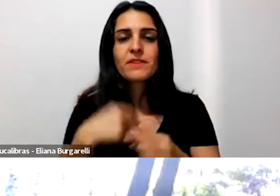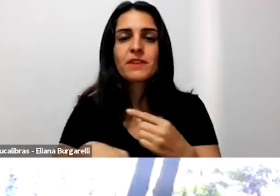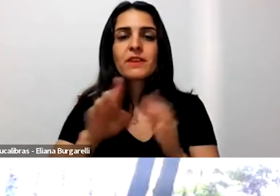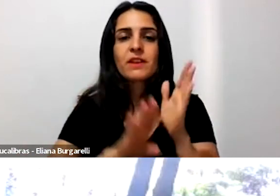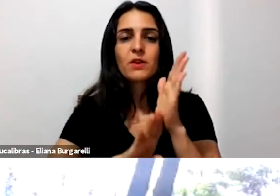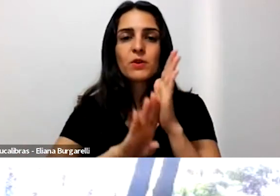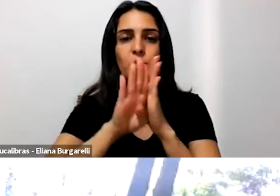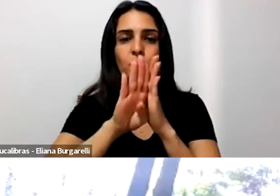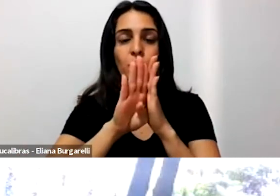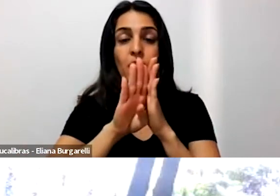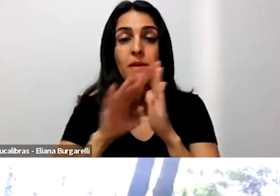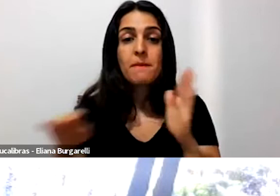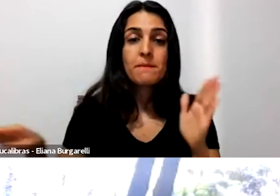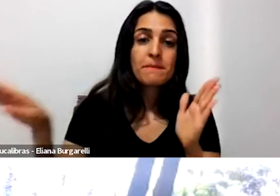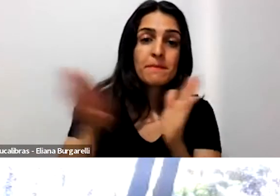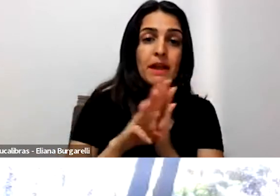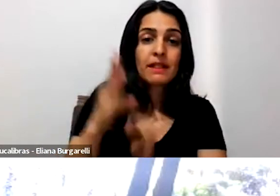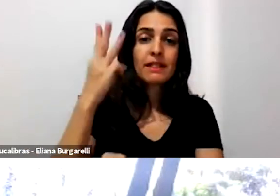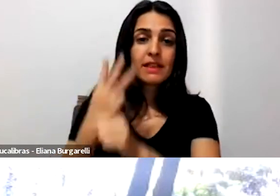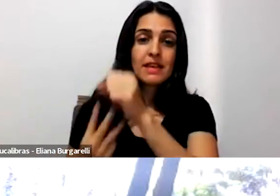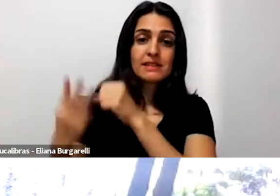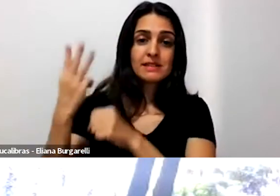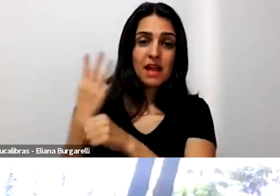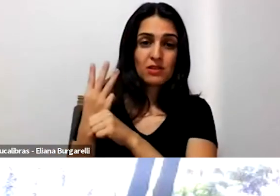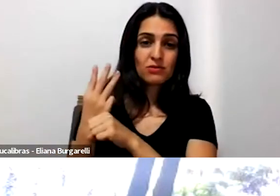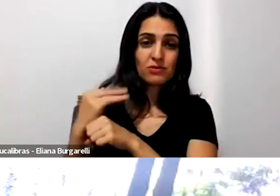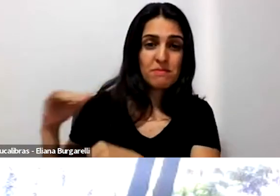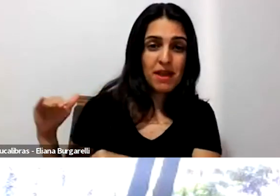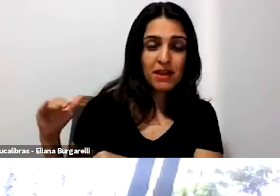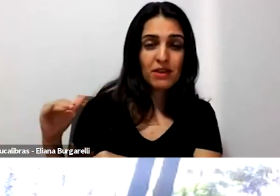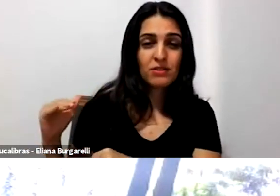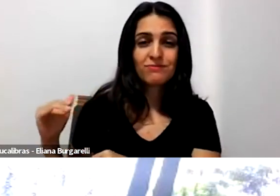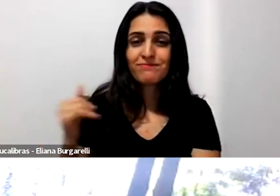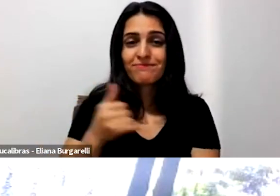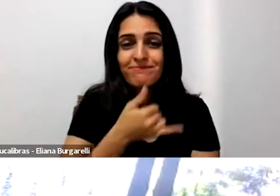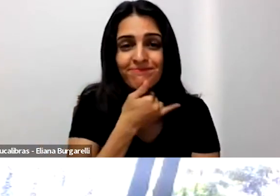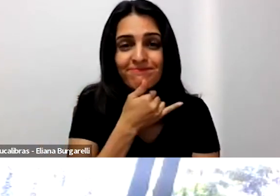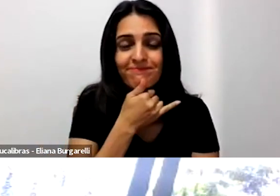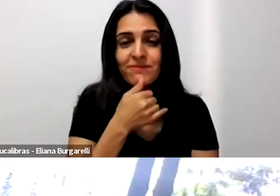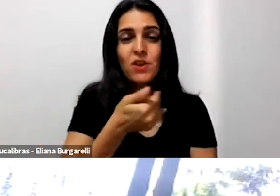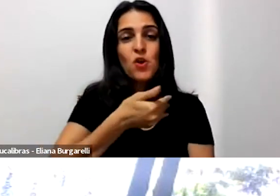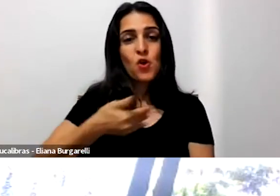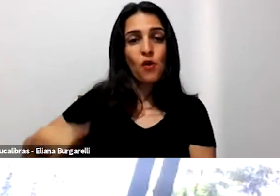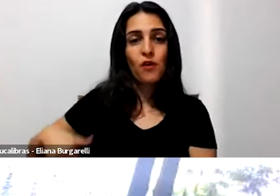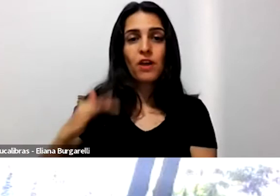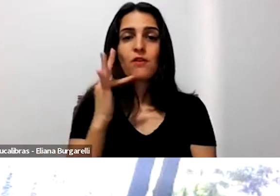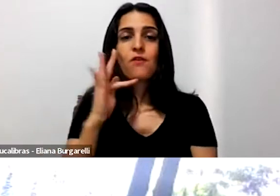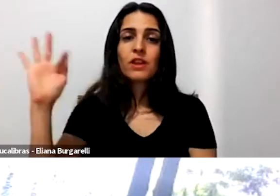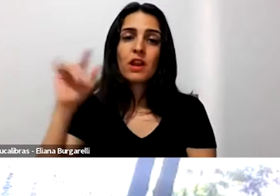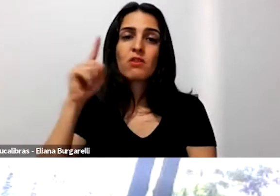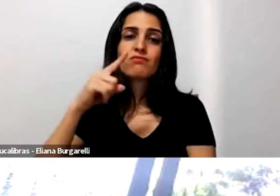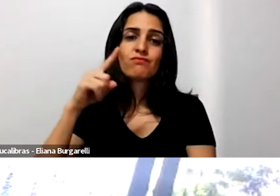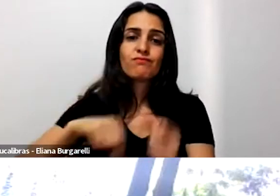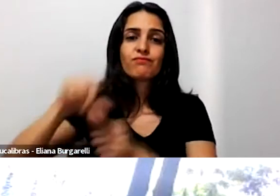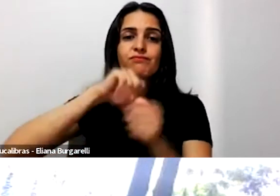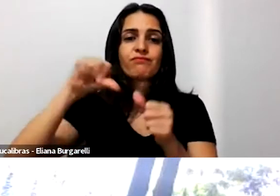mais. Isabela foi ministra, como ministra teve um papel brilhante, e outros ministros que